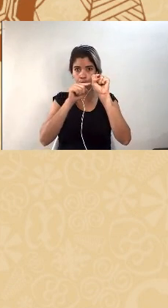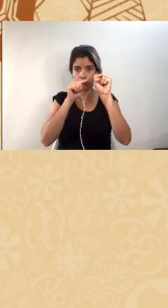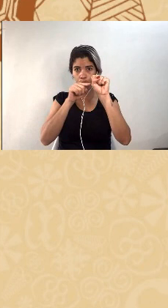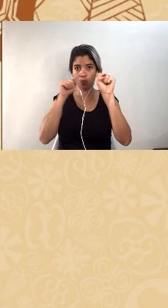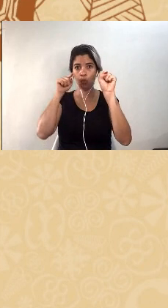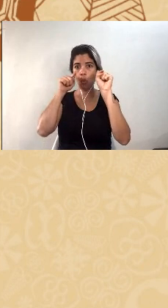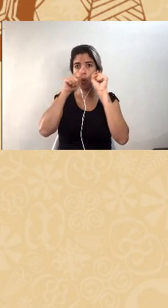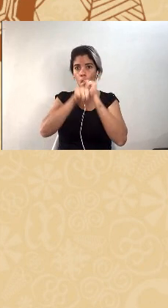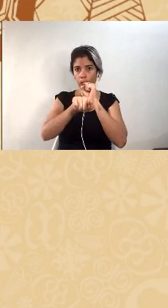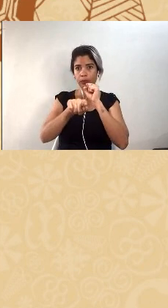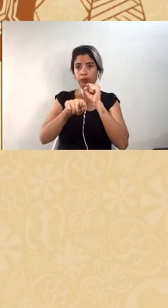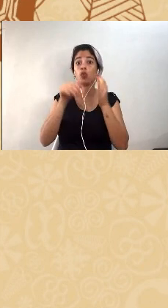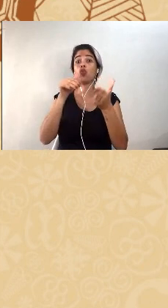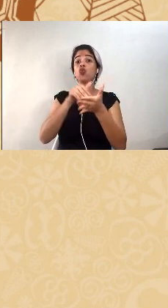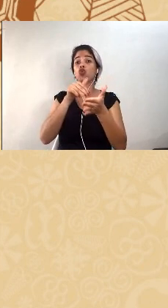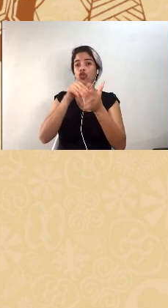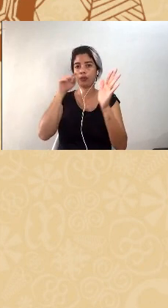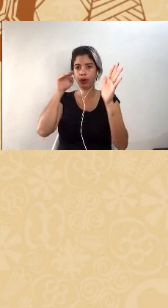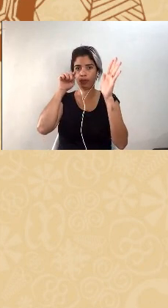Essa é a última.